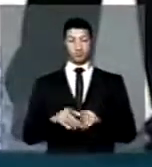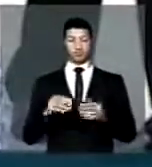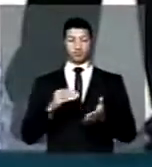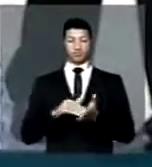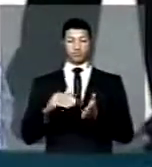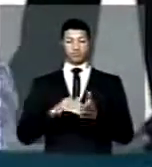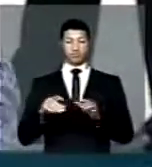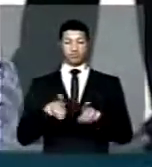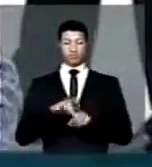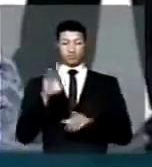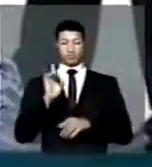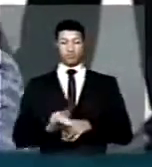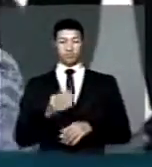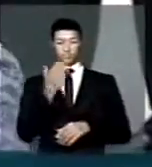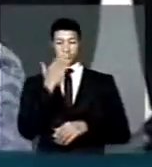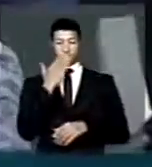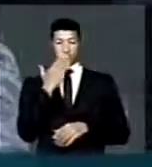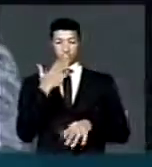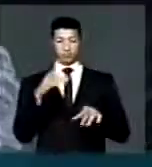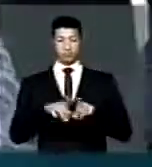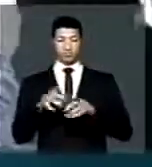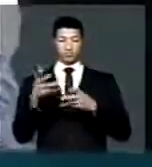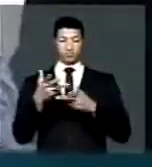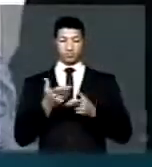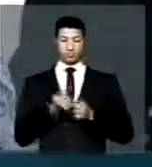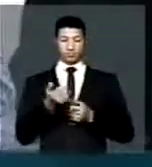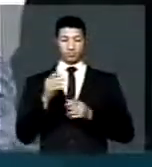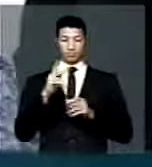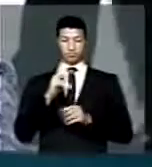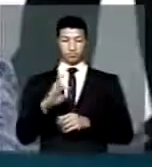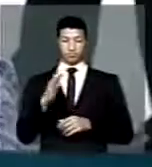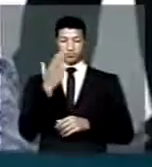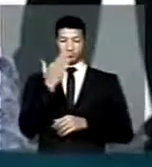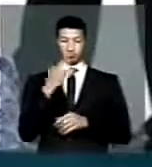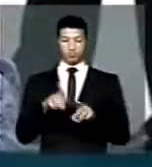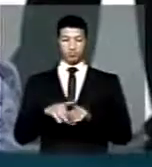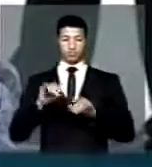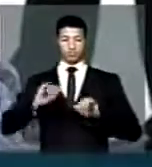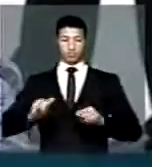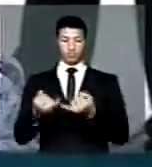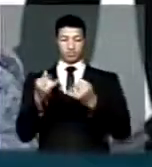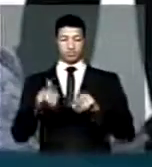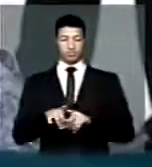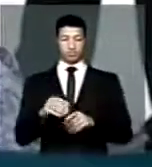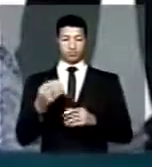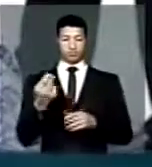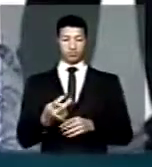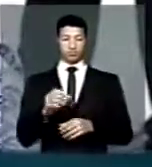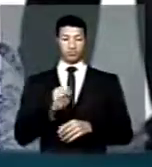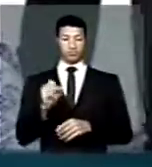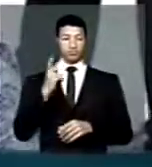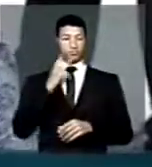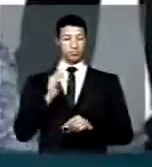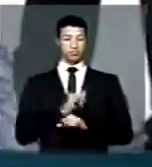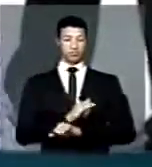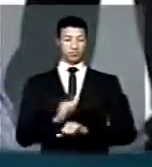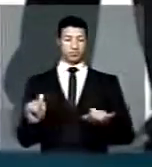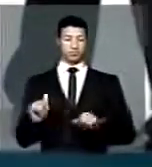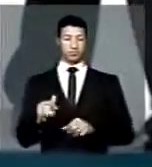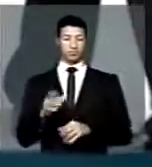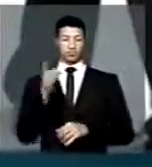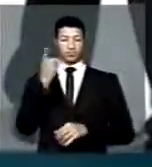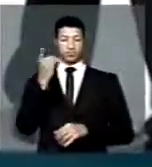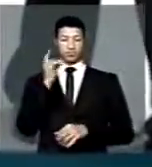registrando e mantendo o direito do alimentando de receber a pensão alimentícia. E aproveito meus últimos segundos para dizer